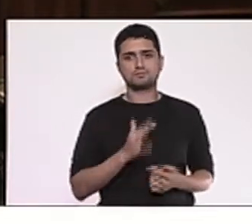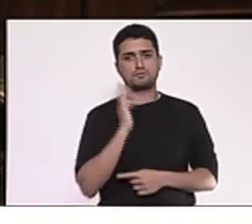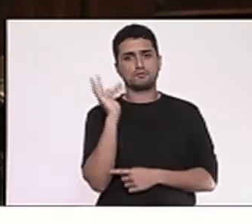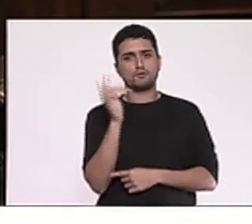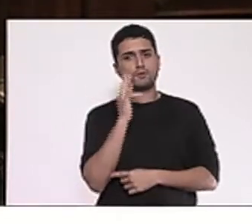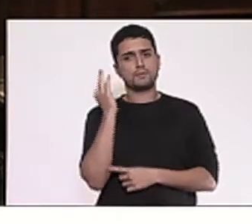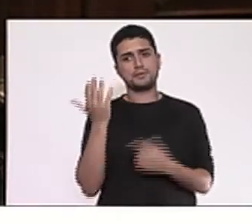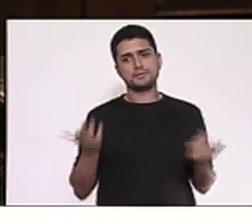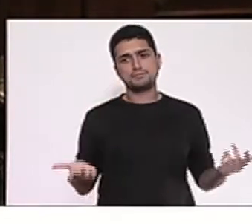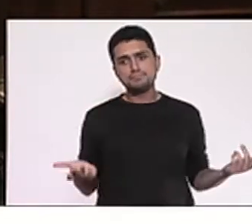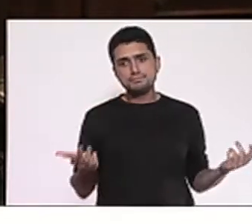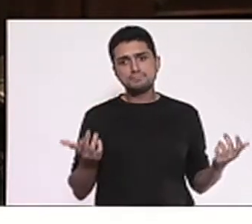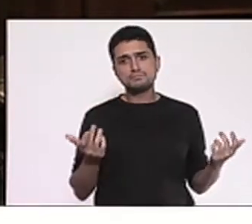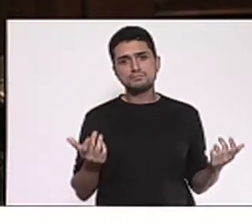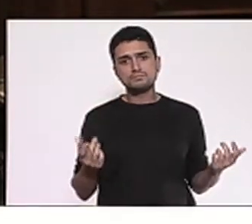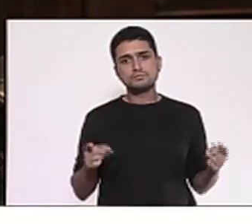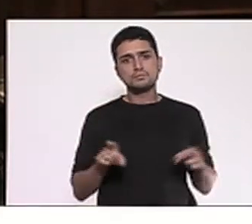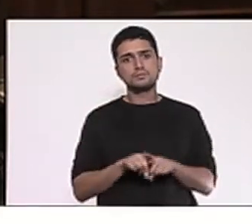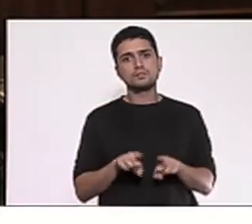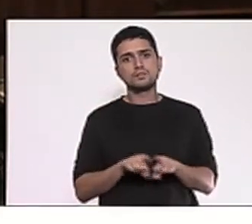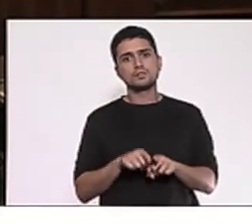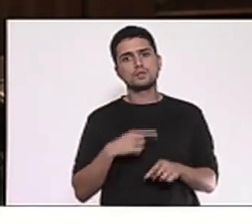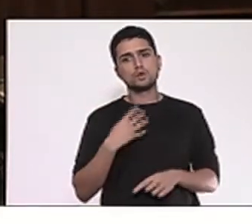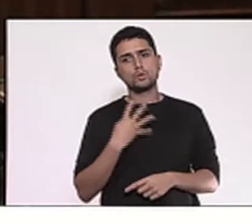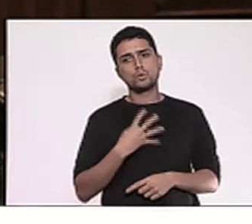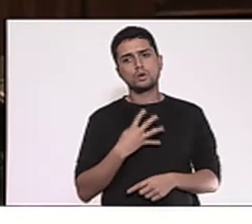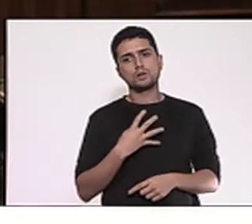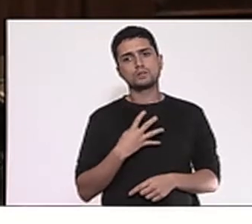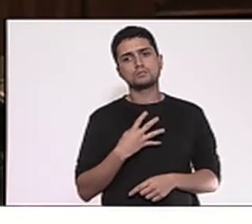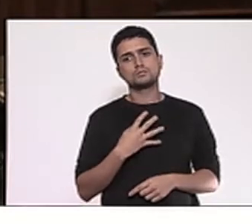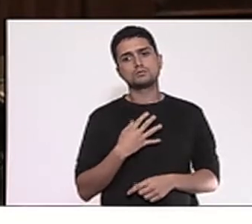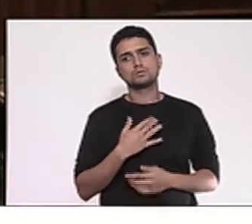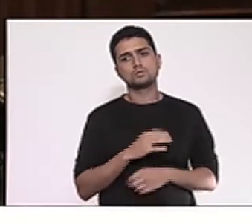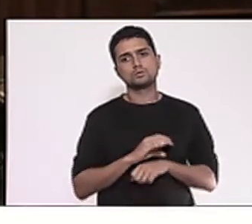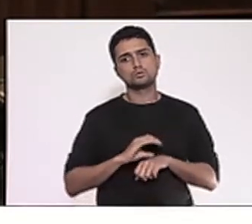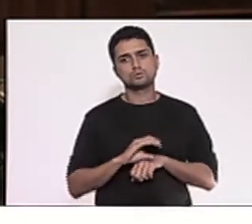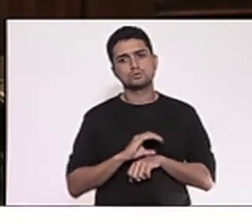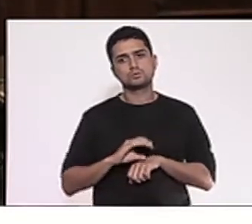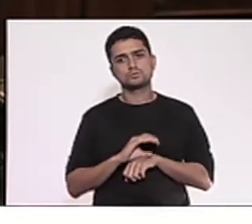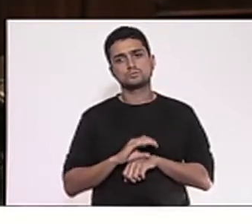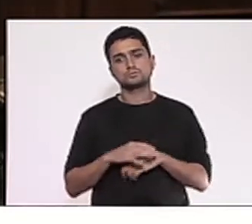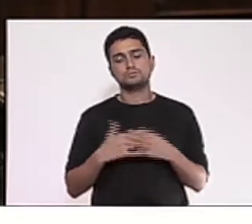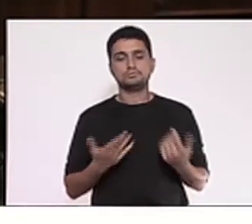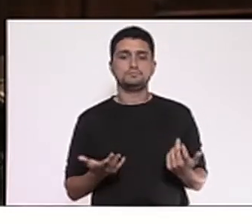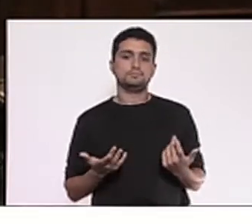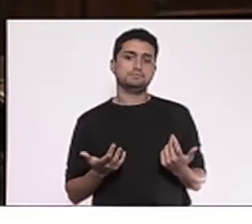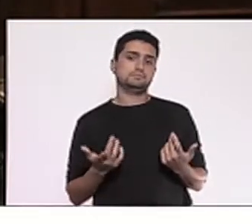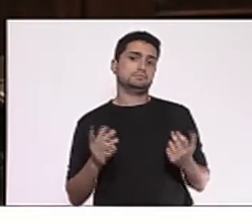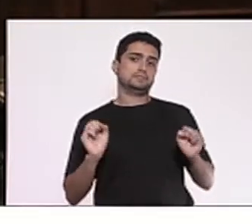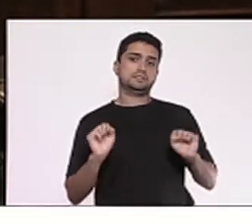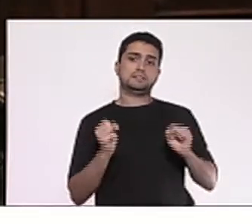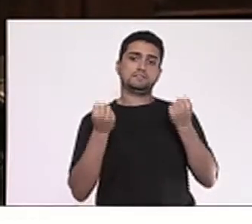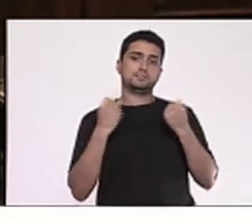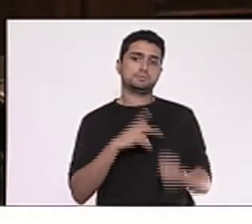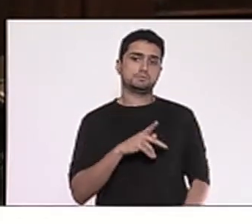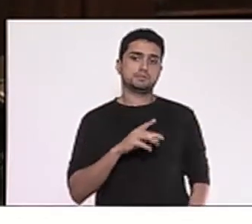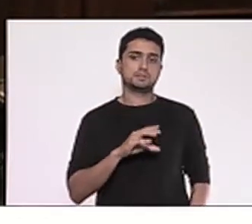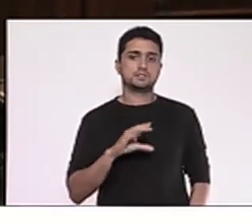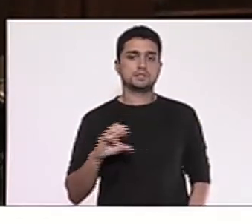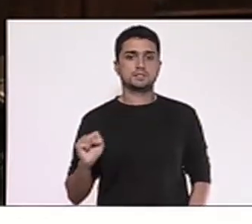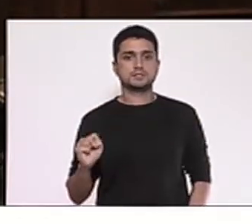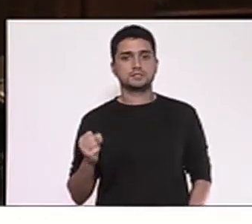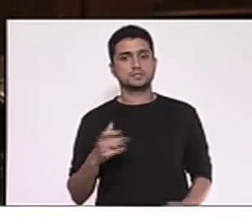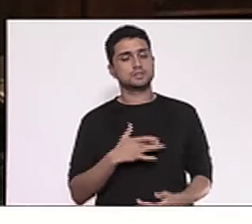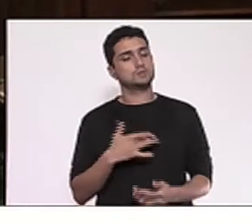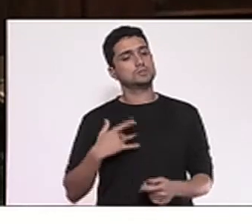quem sabe executou um quarto do mínimo constitucional. Portanto, não me venha defender PCCS da saúde e aprovar